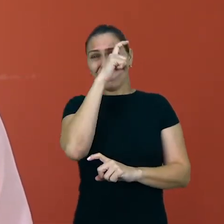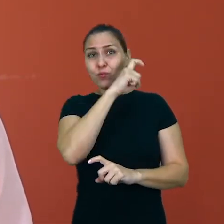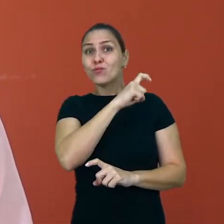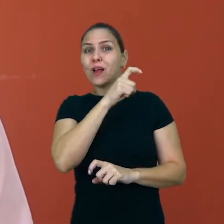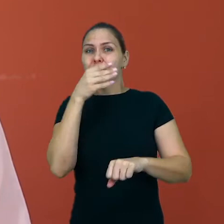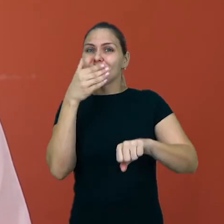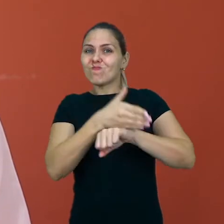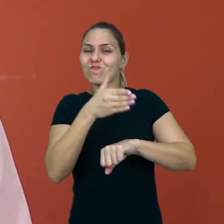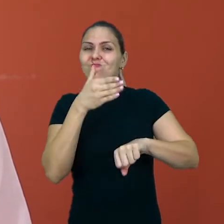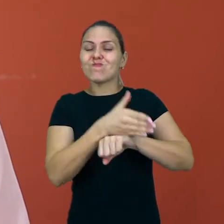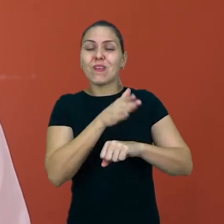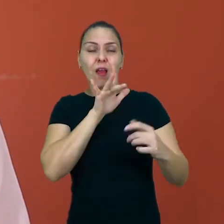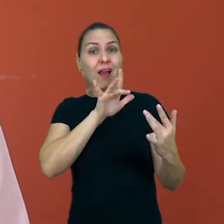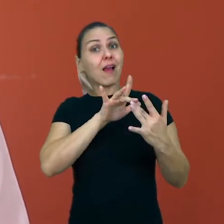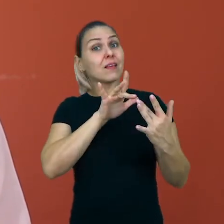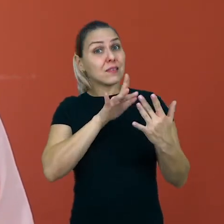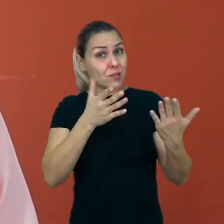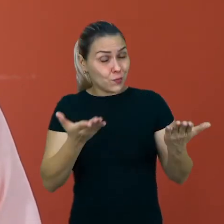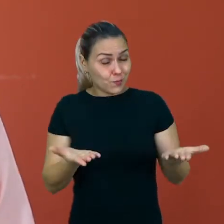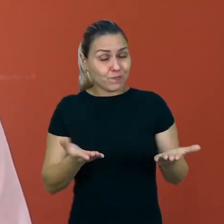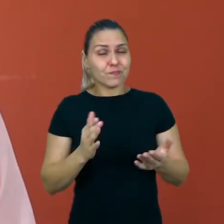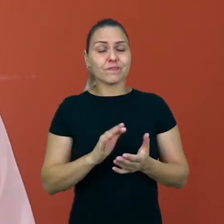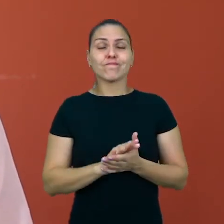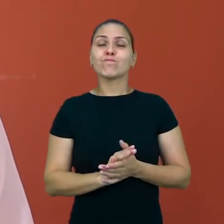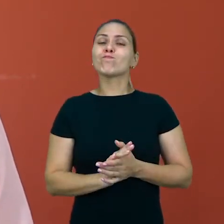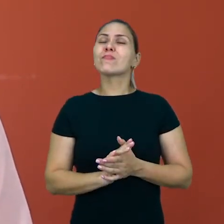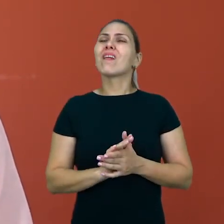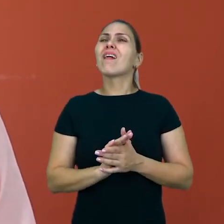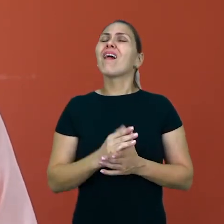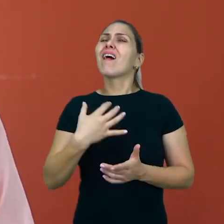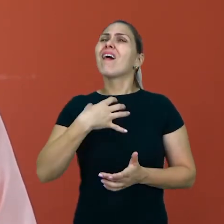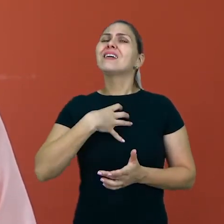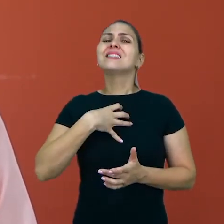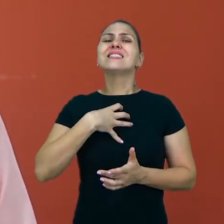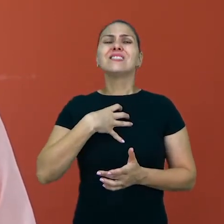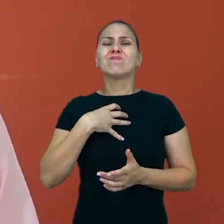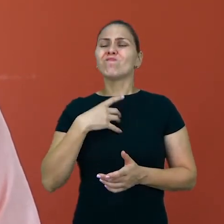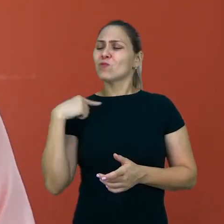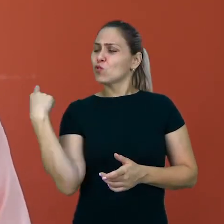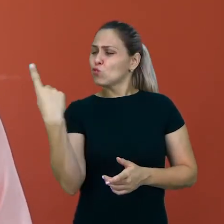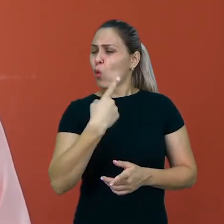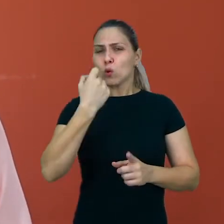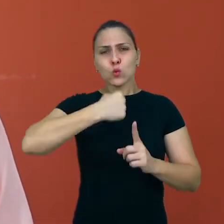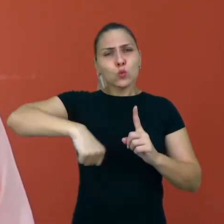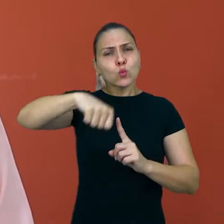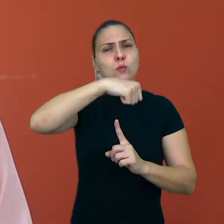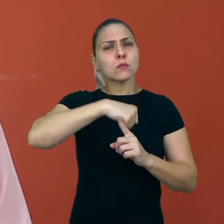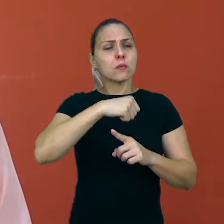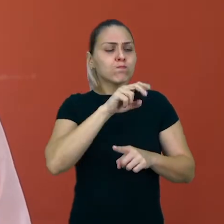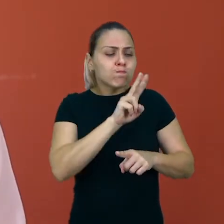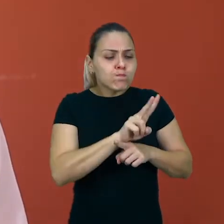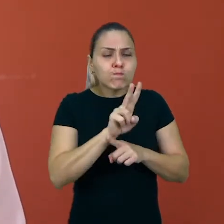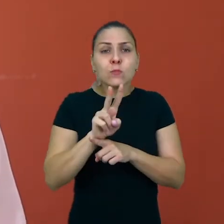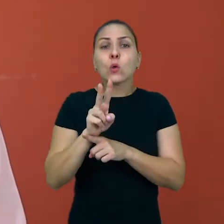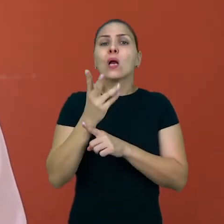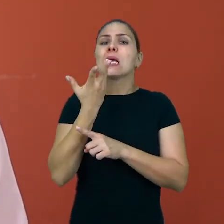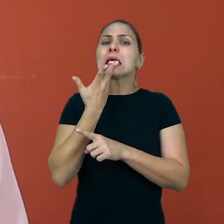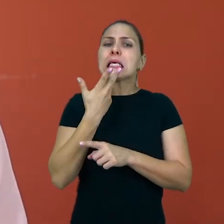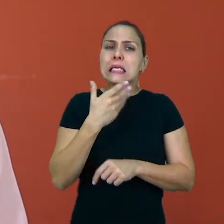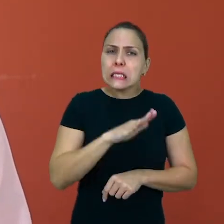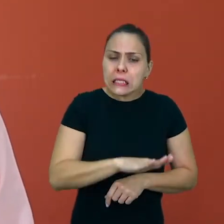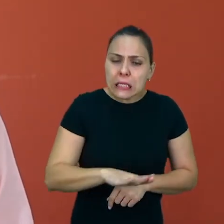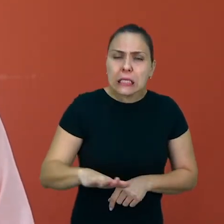alguma dificuldade no acesso. Sendo assim, para nós, sociedade protetora das crianças